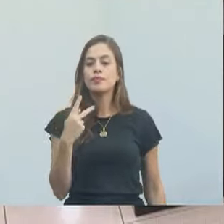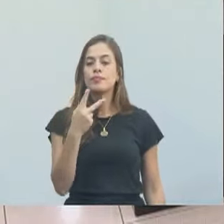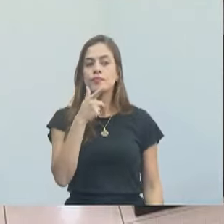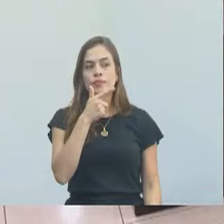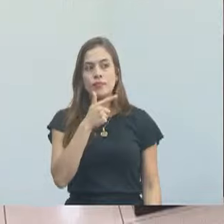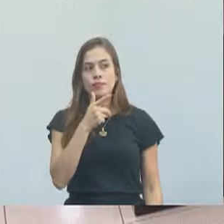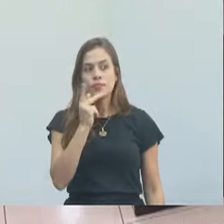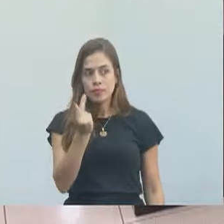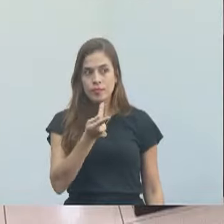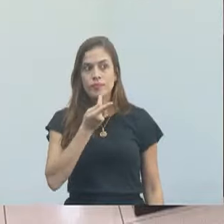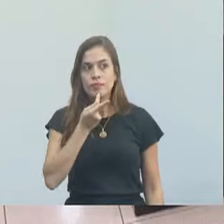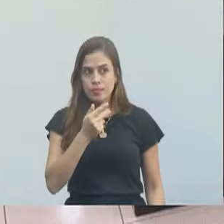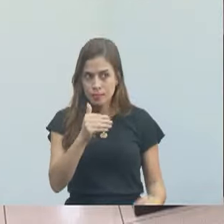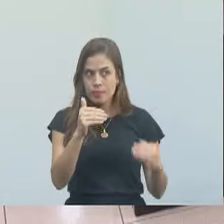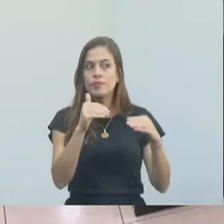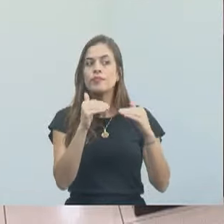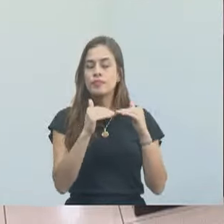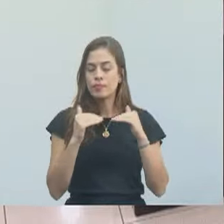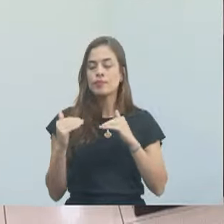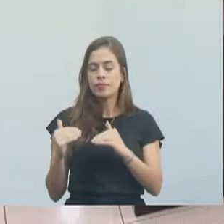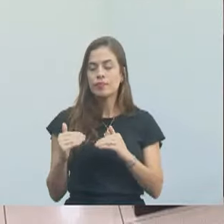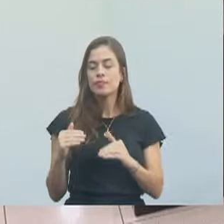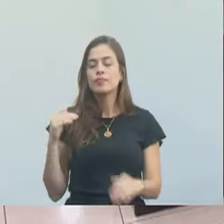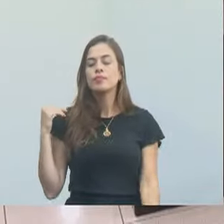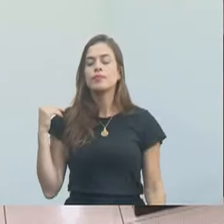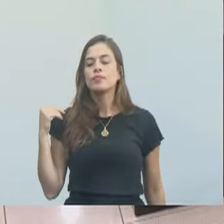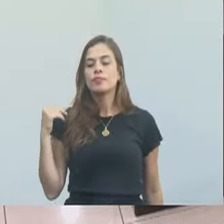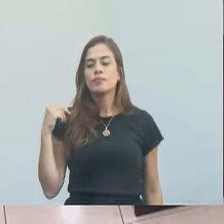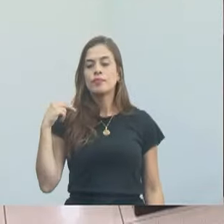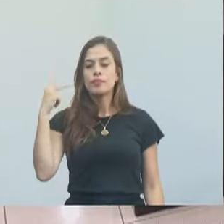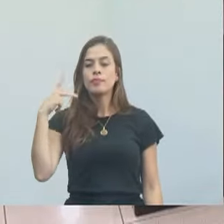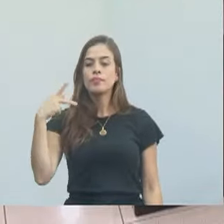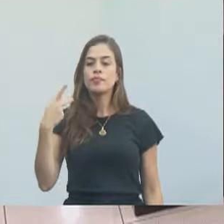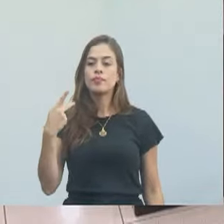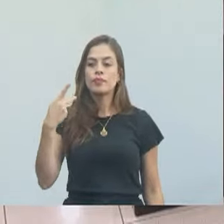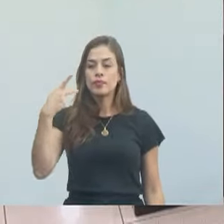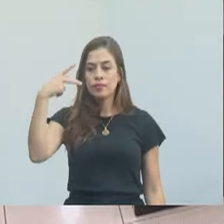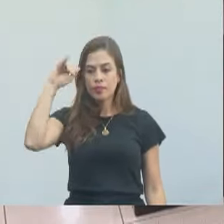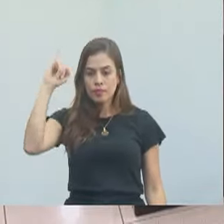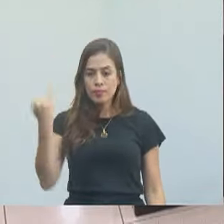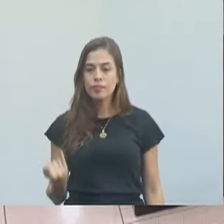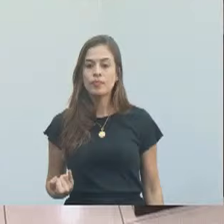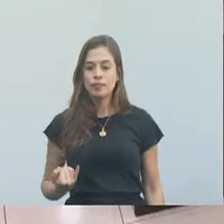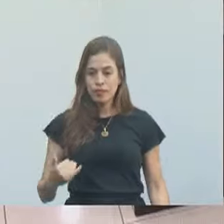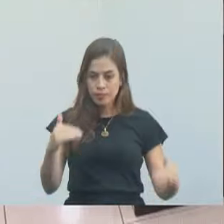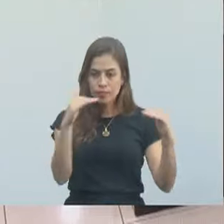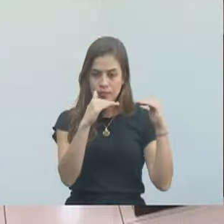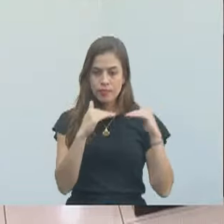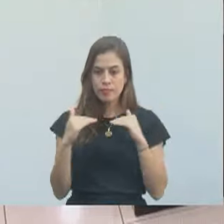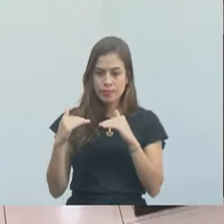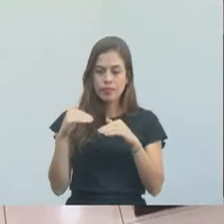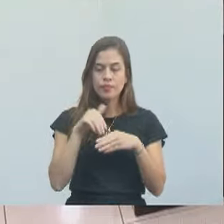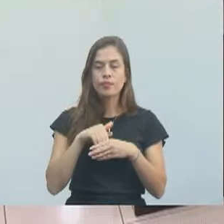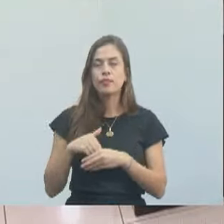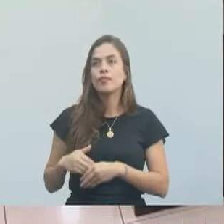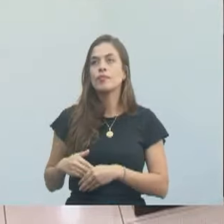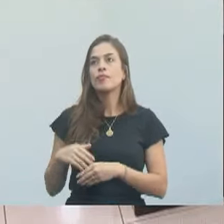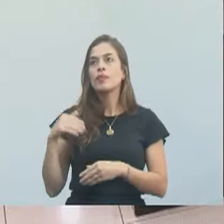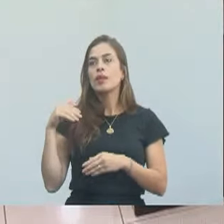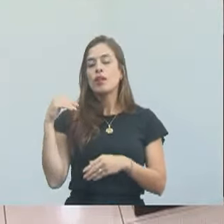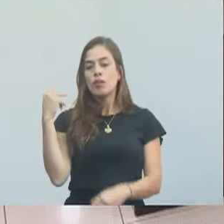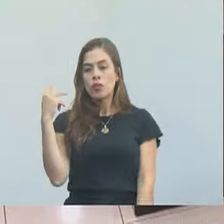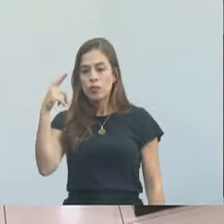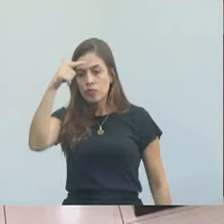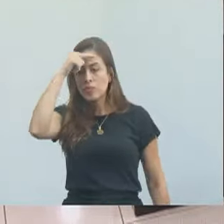Barreto? Favorável. Como vota a vereadora Juliana da Fênix? Favorável. Como vota o vereador Luiz